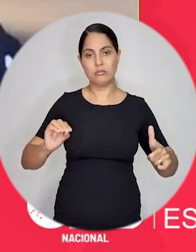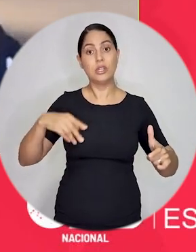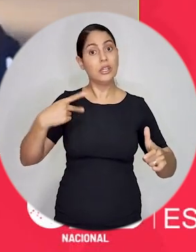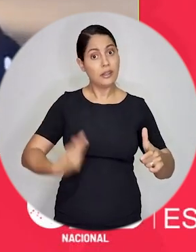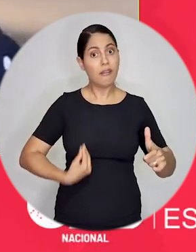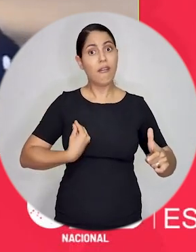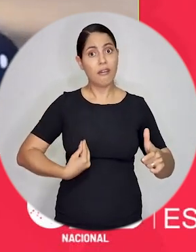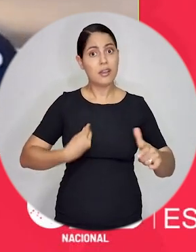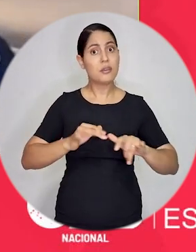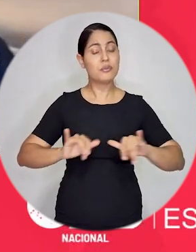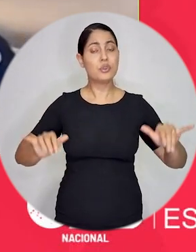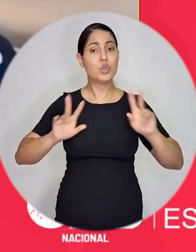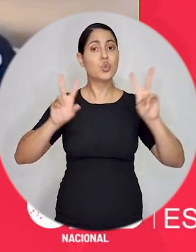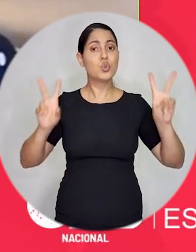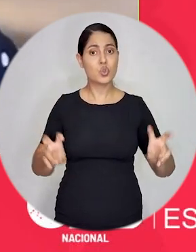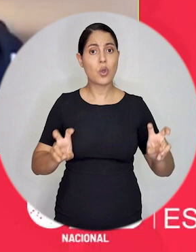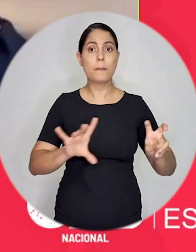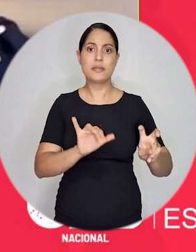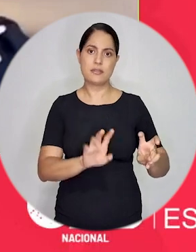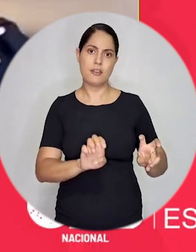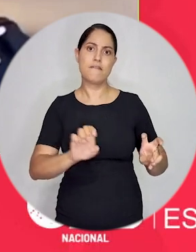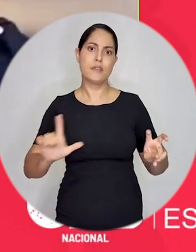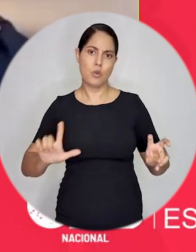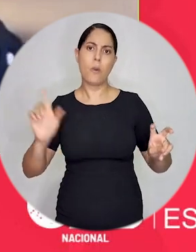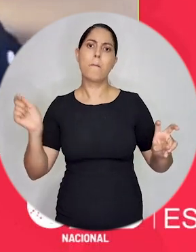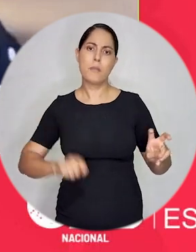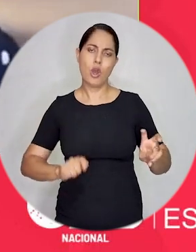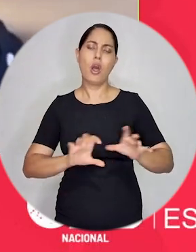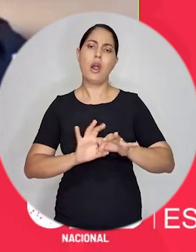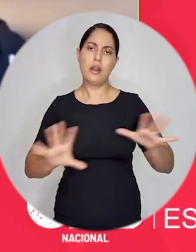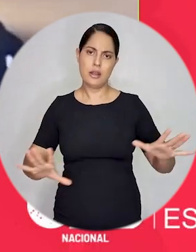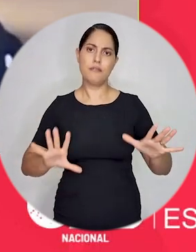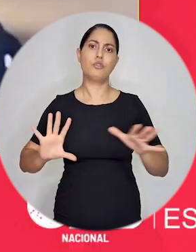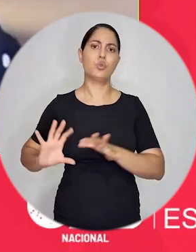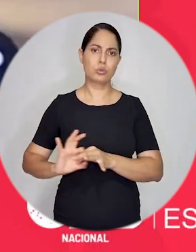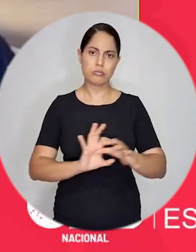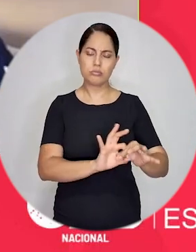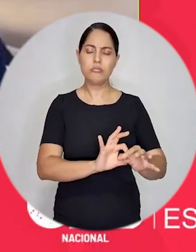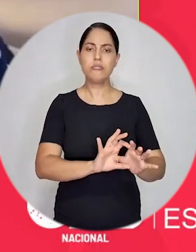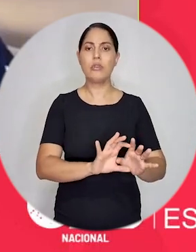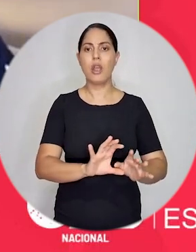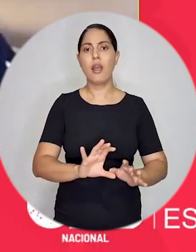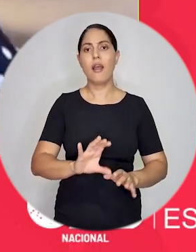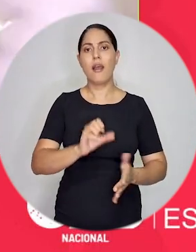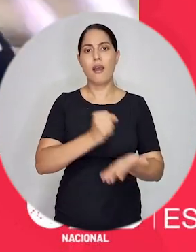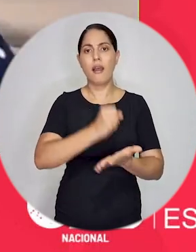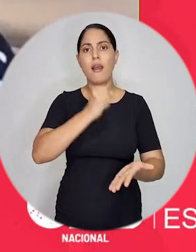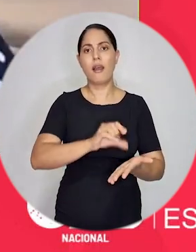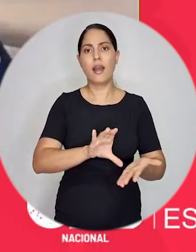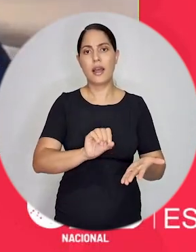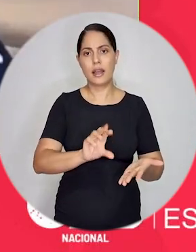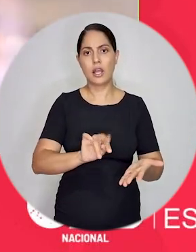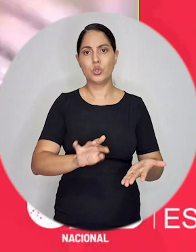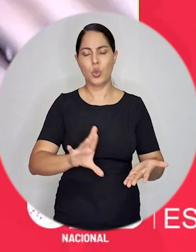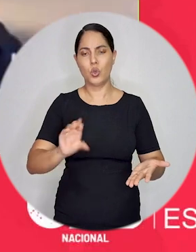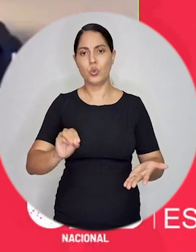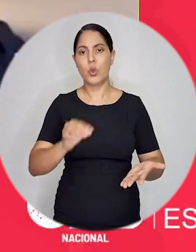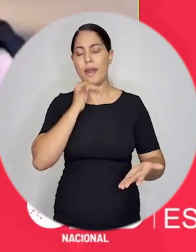estamos tratando dos cartórios de registro civil. Vários desses procedimentos podem tramitar nos cartórios de registro civil. Então, aqui, só para a gente